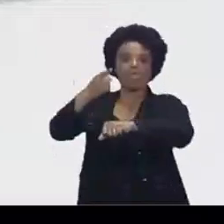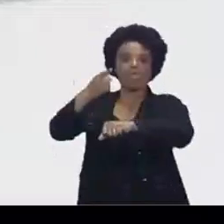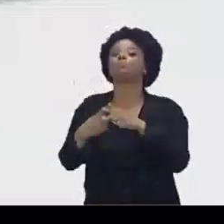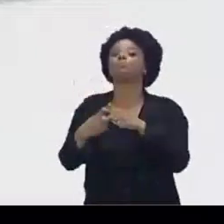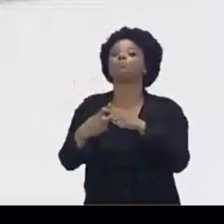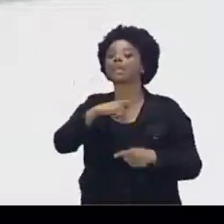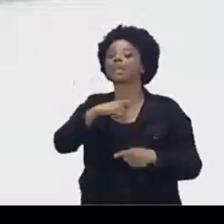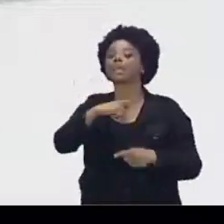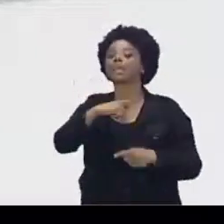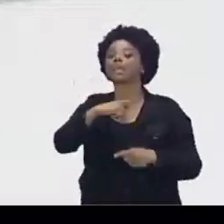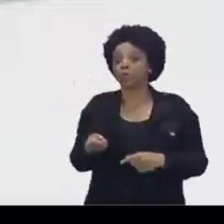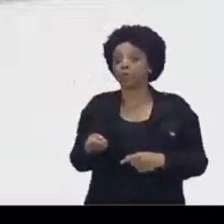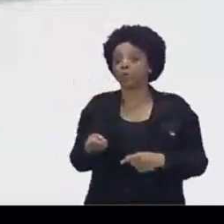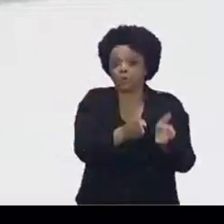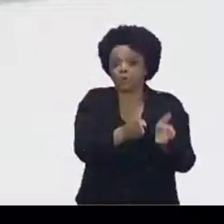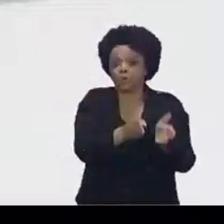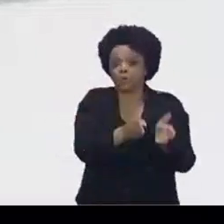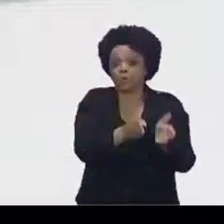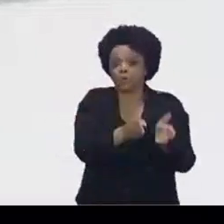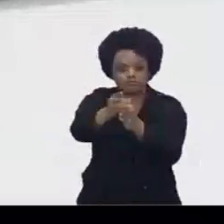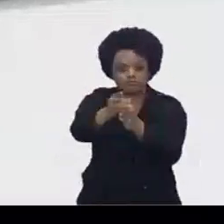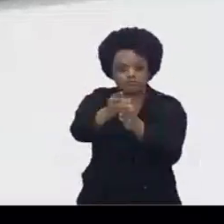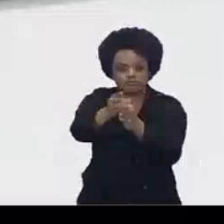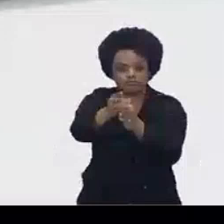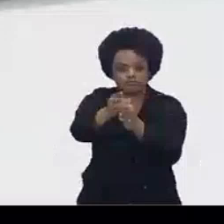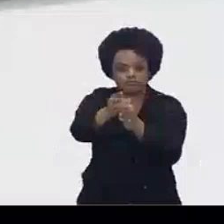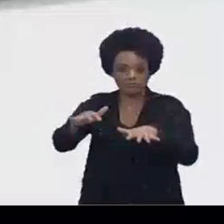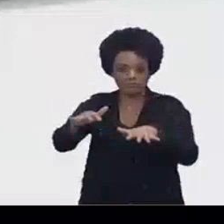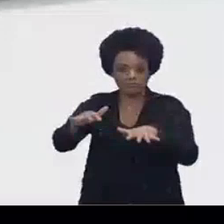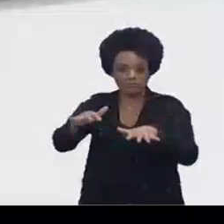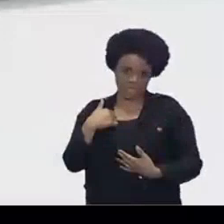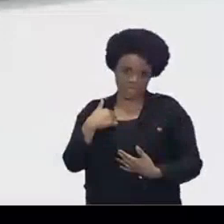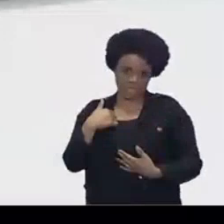quê? Uma continuidade do movimento.